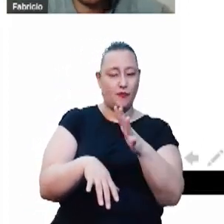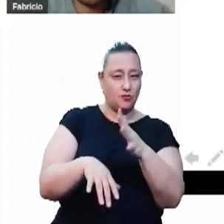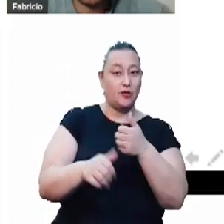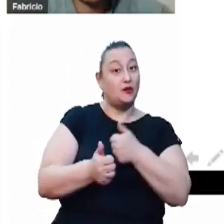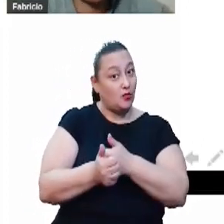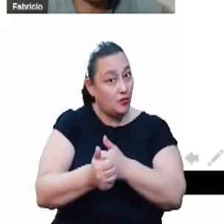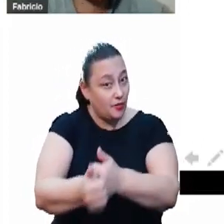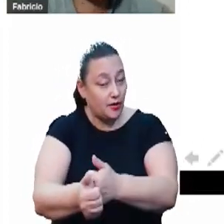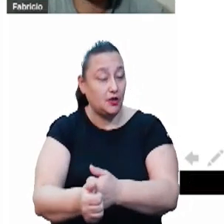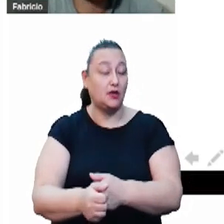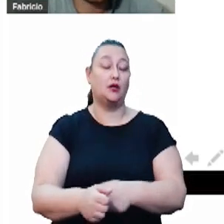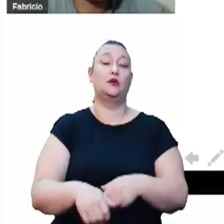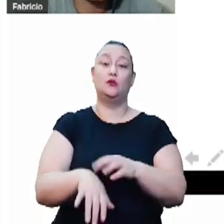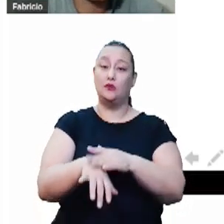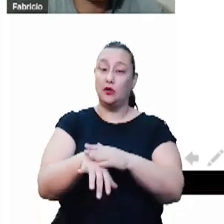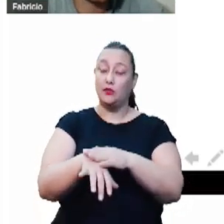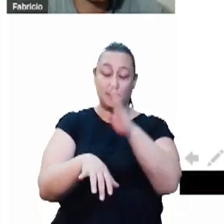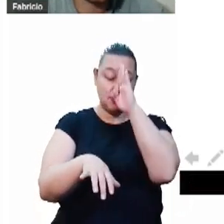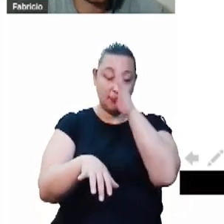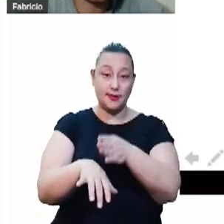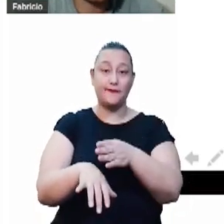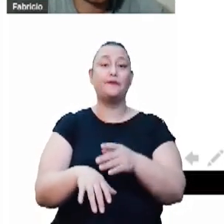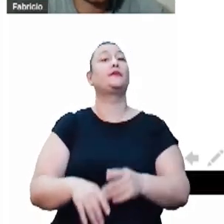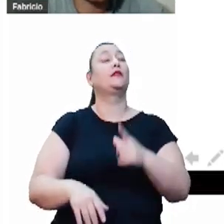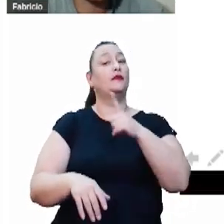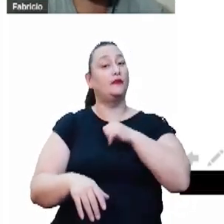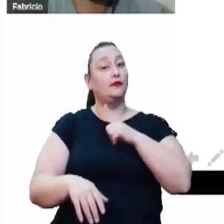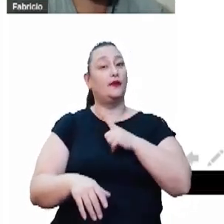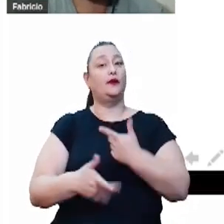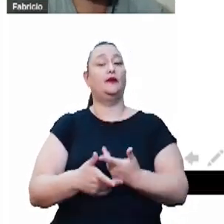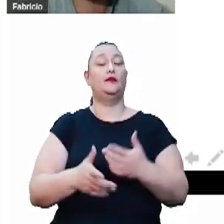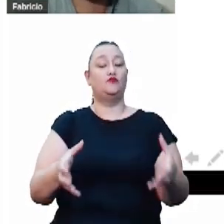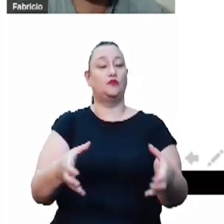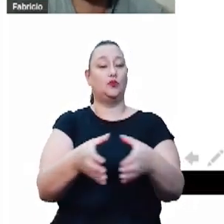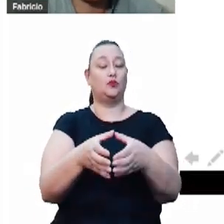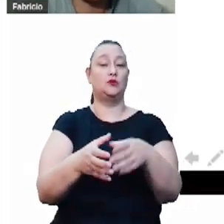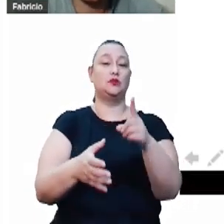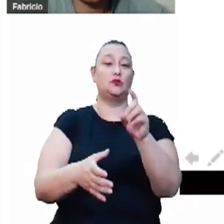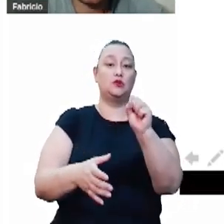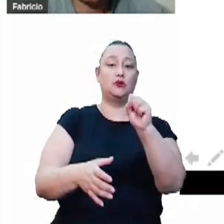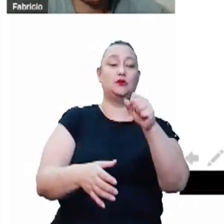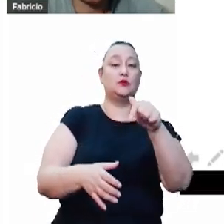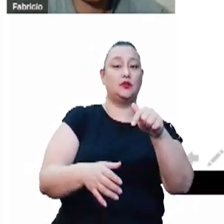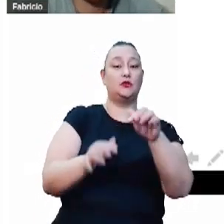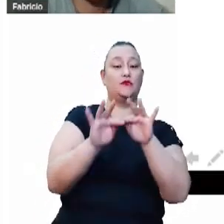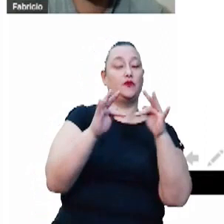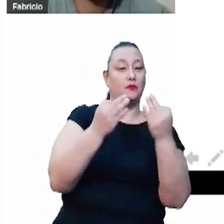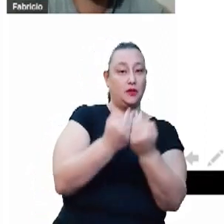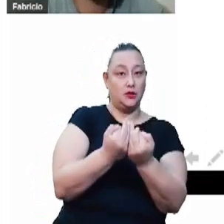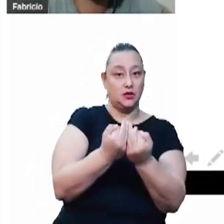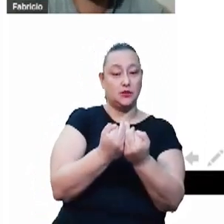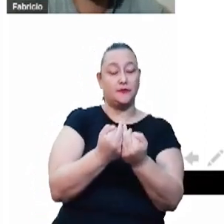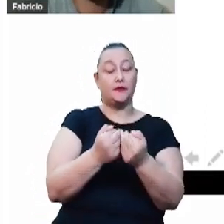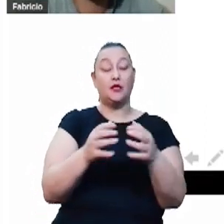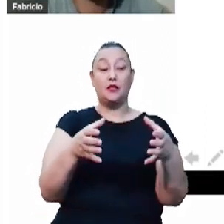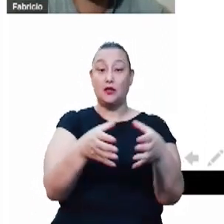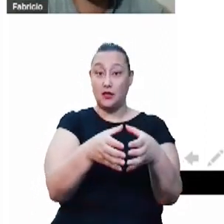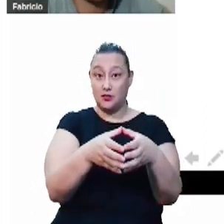acompanhando atualmente com paraparesia espástica. Essas pessoas elas são pertencentes a 187 famílias, e